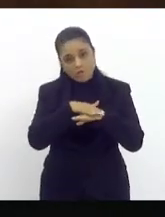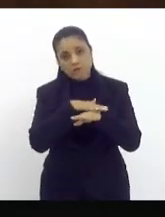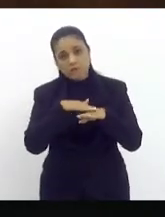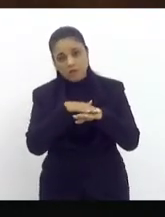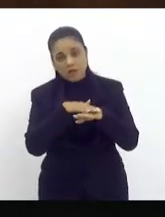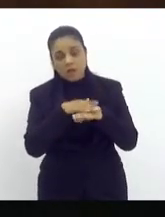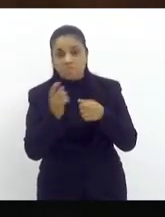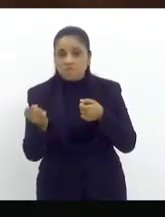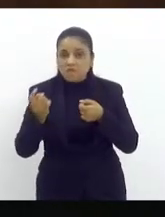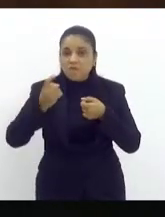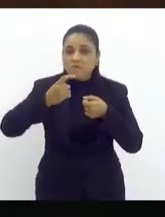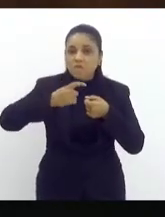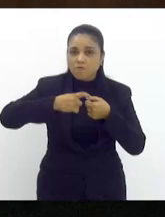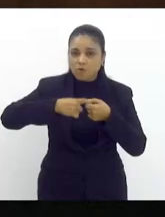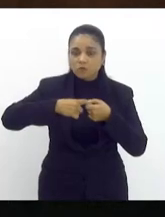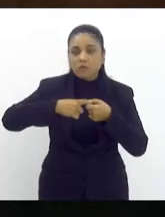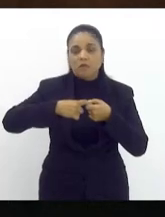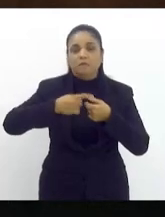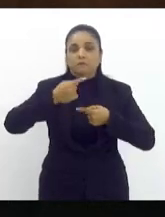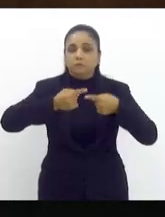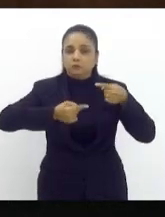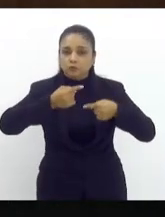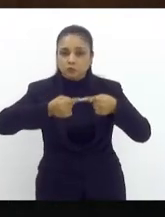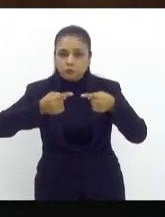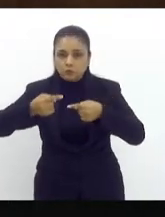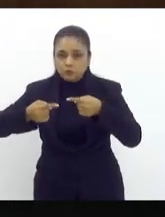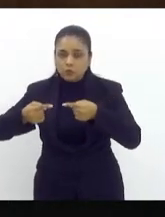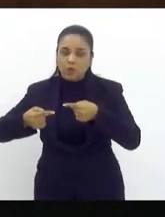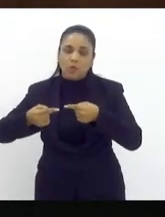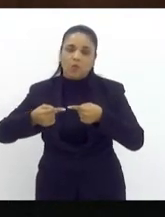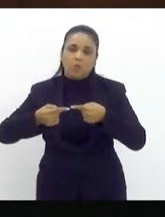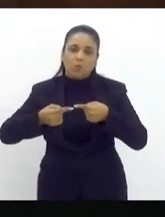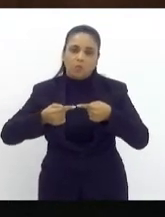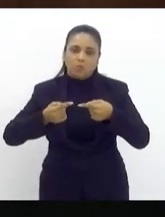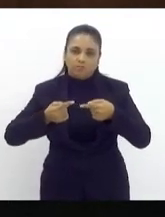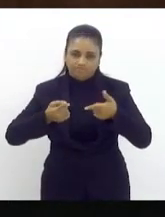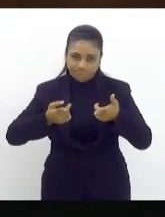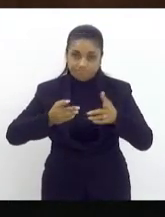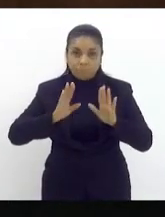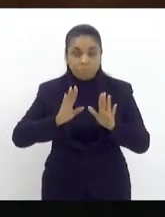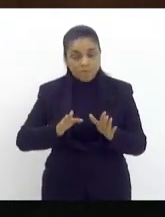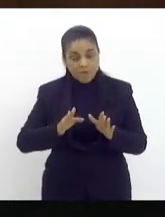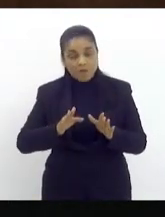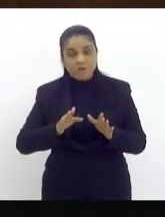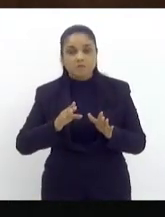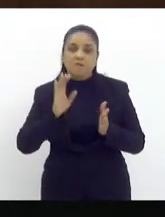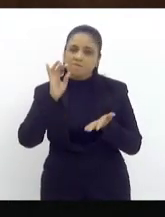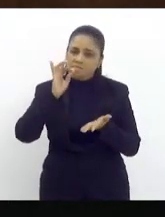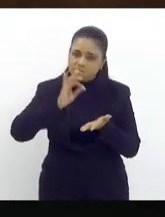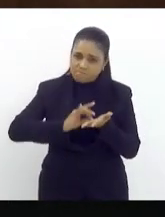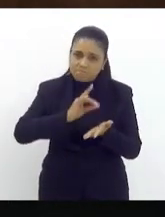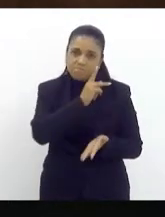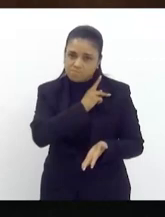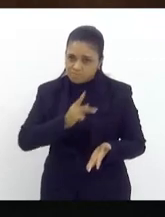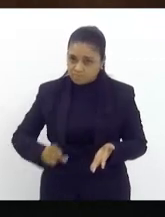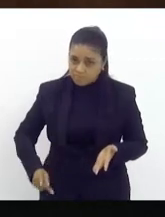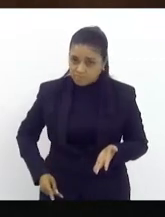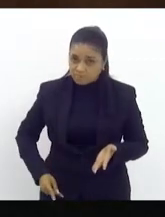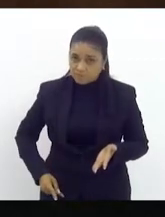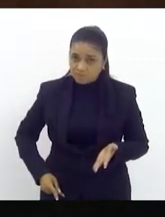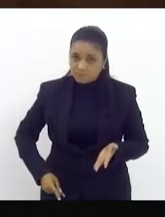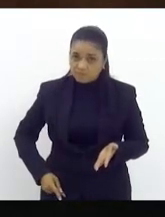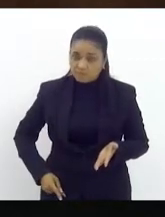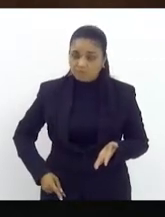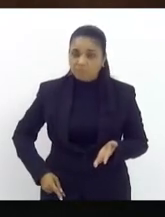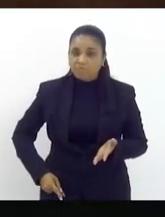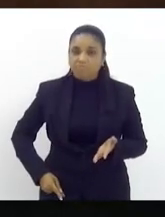a retomada numa eventual discussão de veto que certamente haveria. Mas a verdade, presidente, é que esse